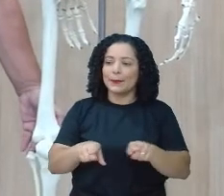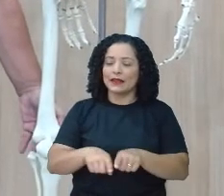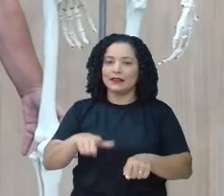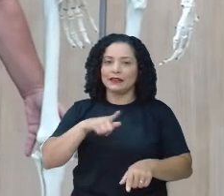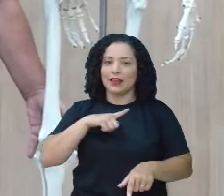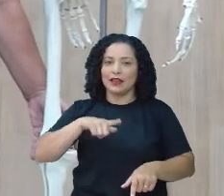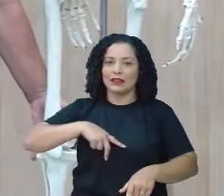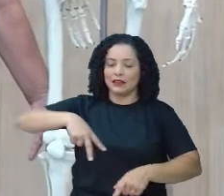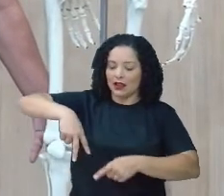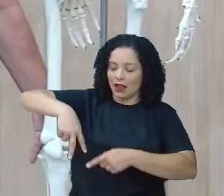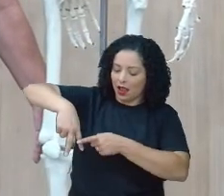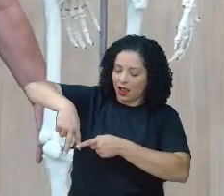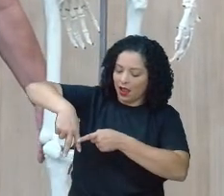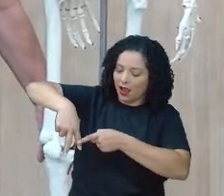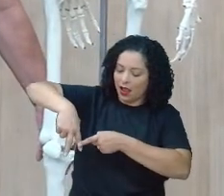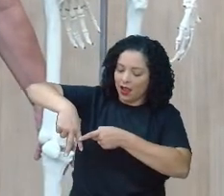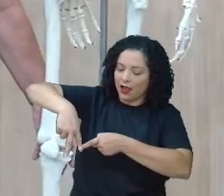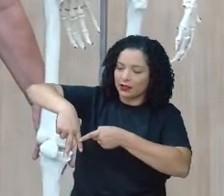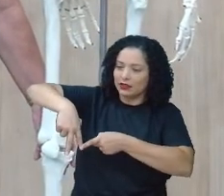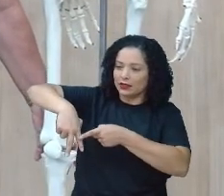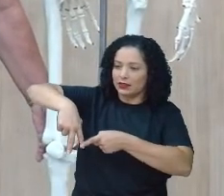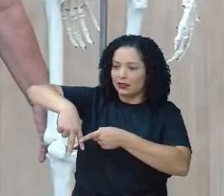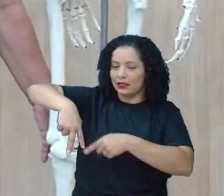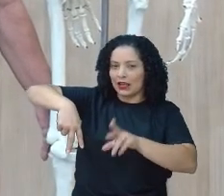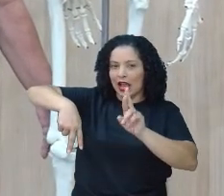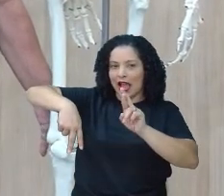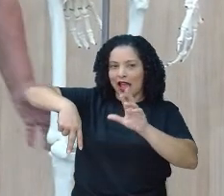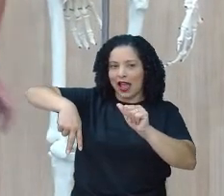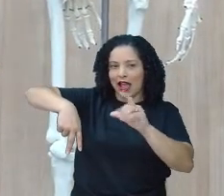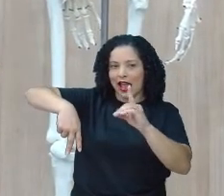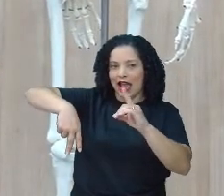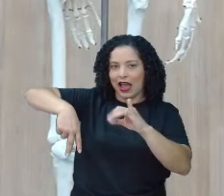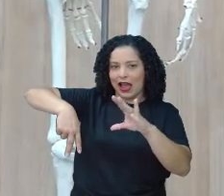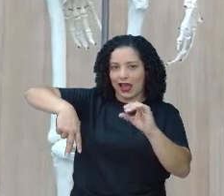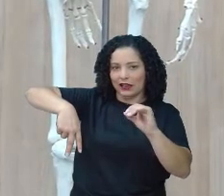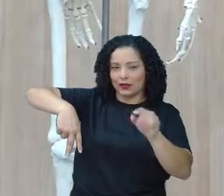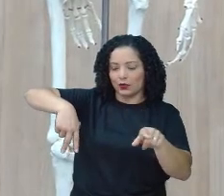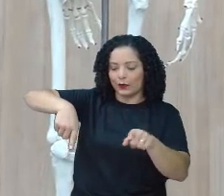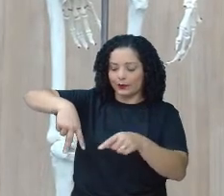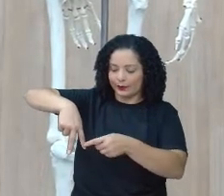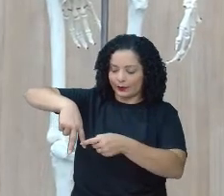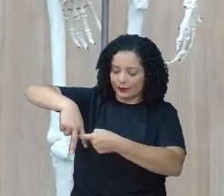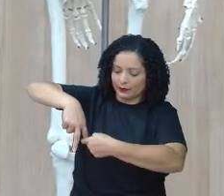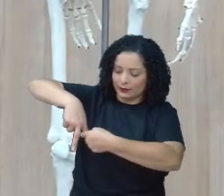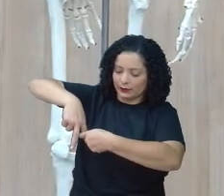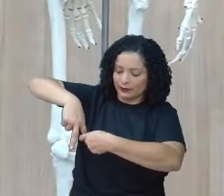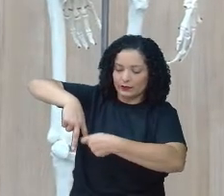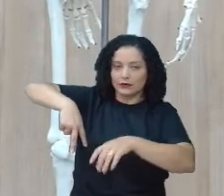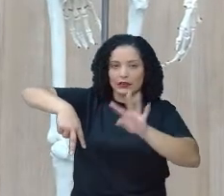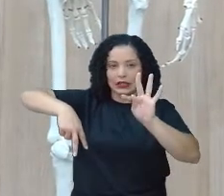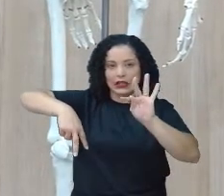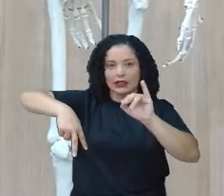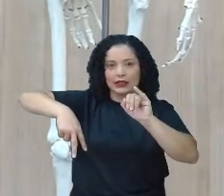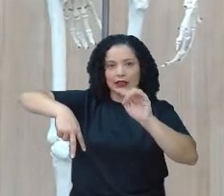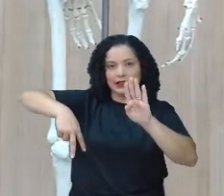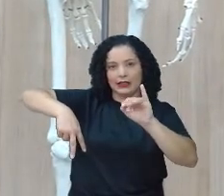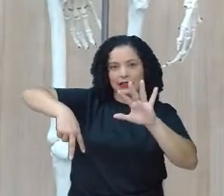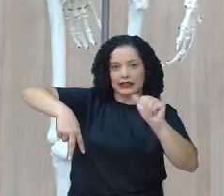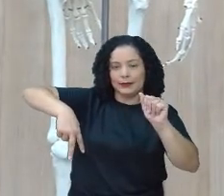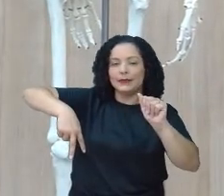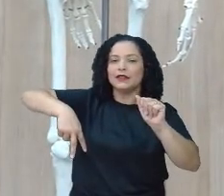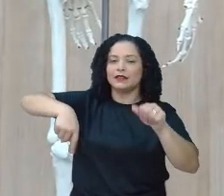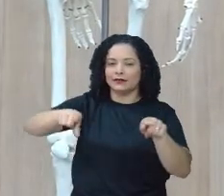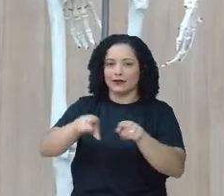né? A questão do rádio, e nós vamos ver a questão aí dessa localização em relação à